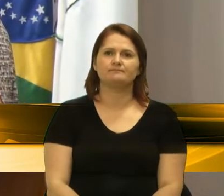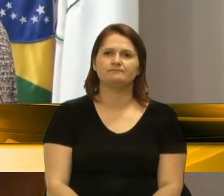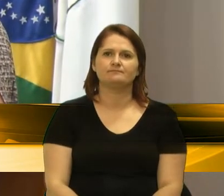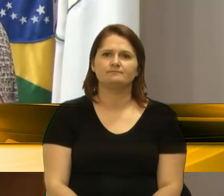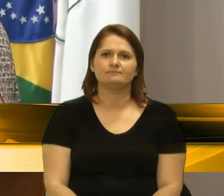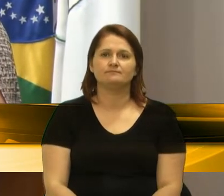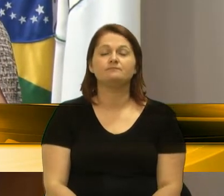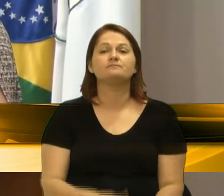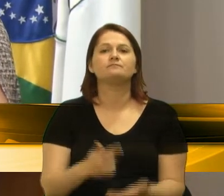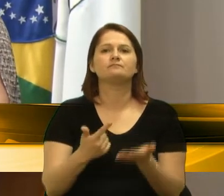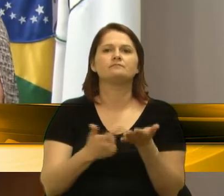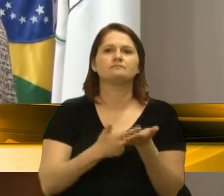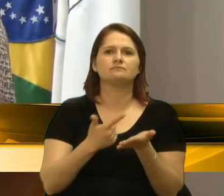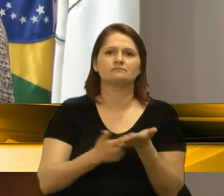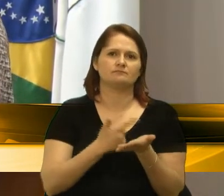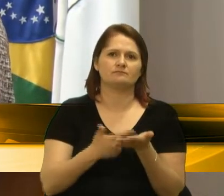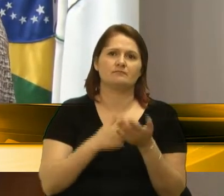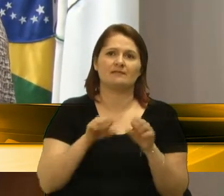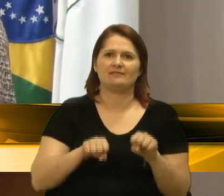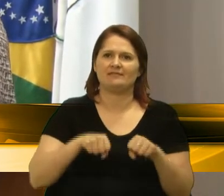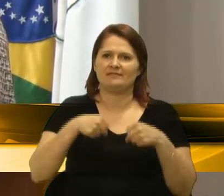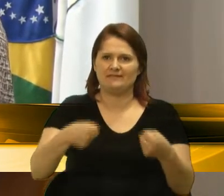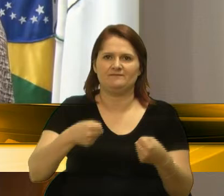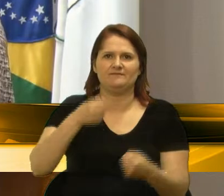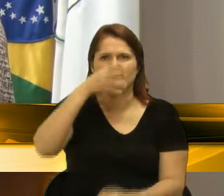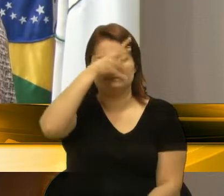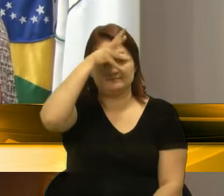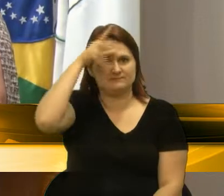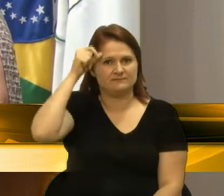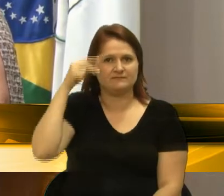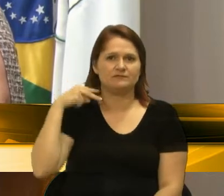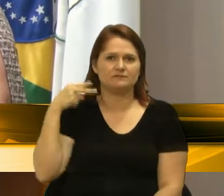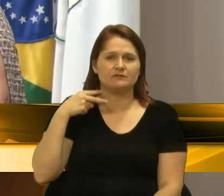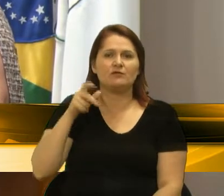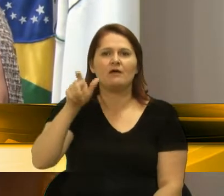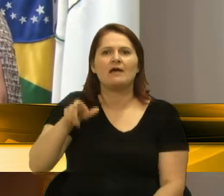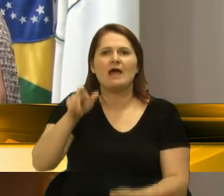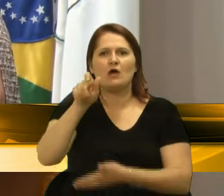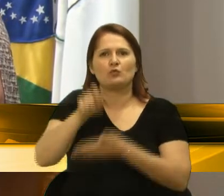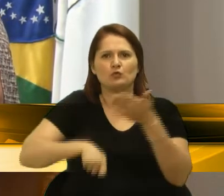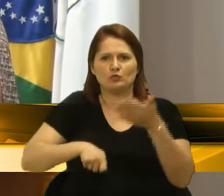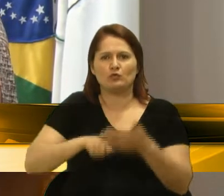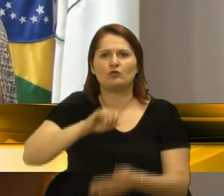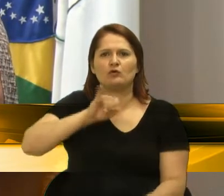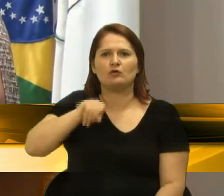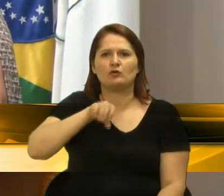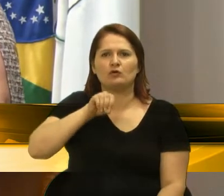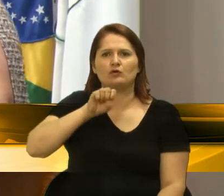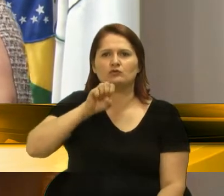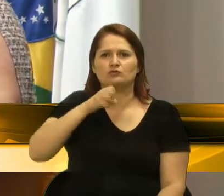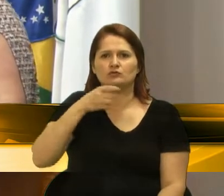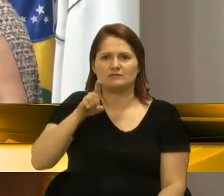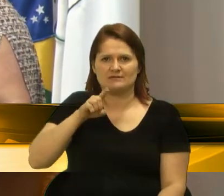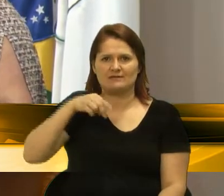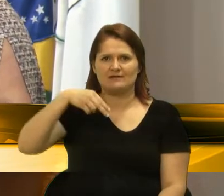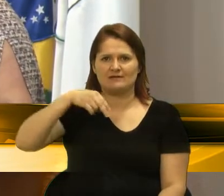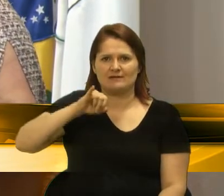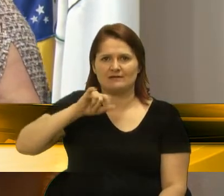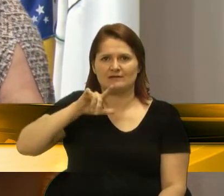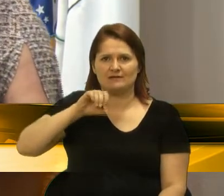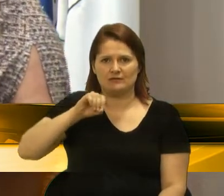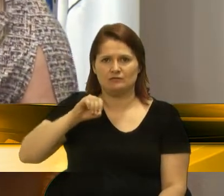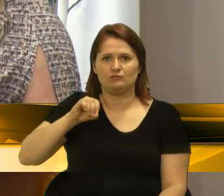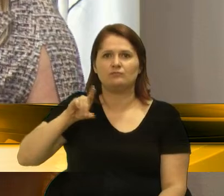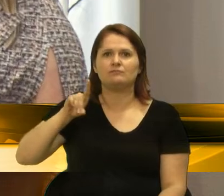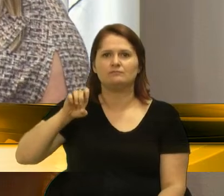O livro, A Defesa dos Prefeitos e Vereadores, é do autor José Nilo de Castro. E ele diz o seguinte no trecho que vou ler.